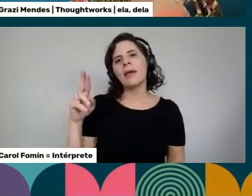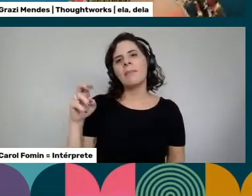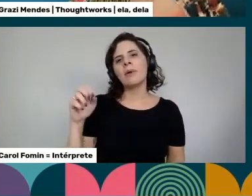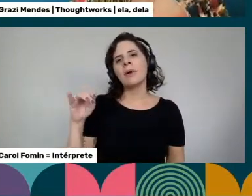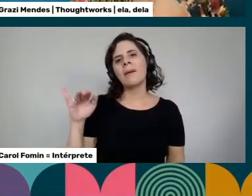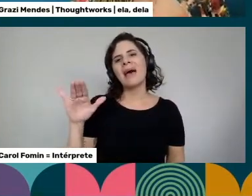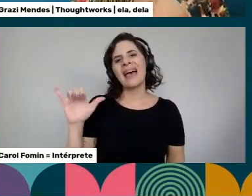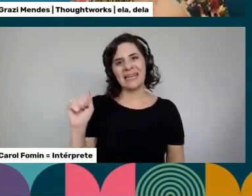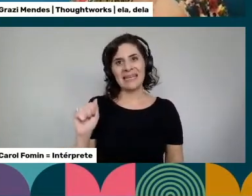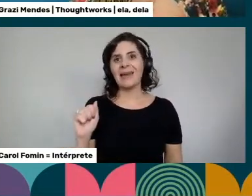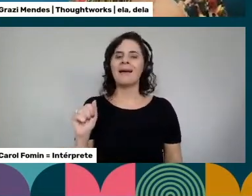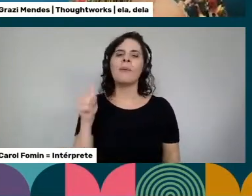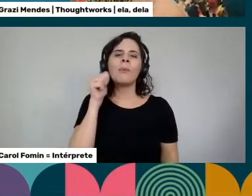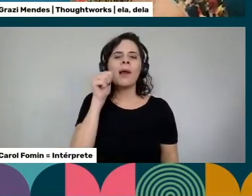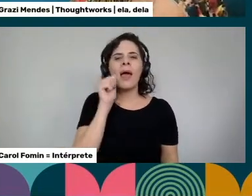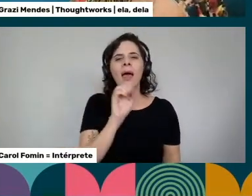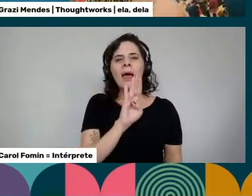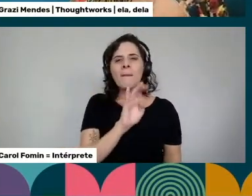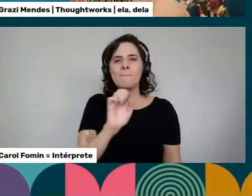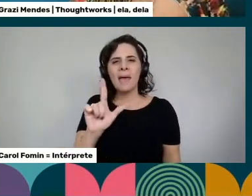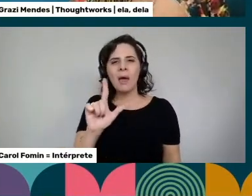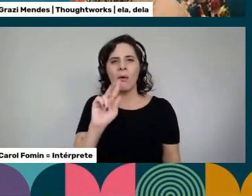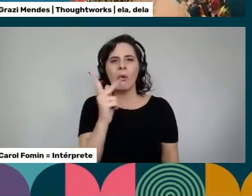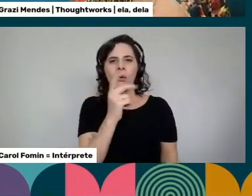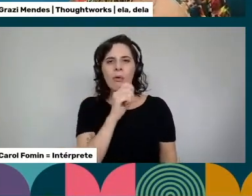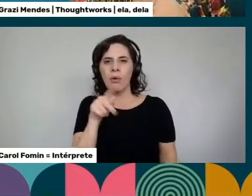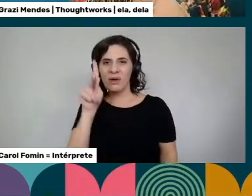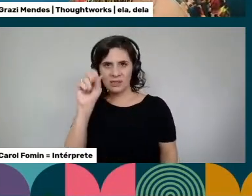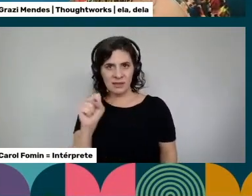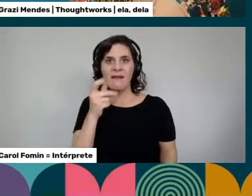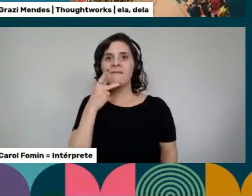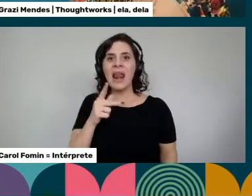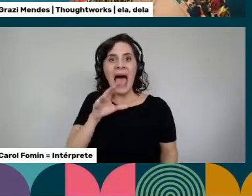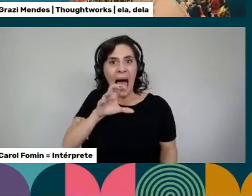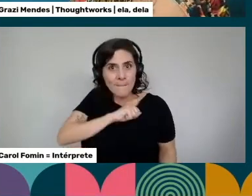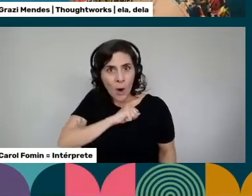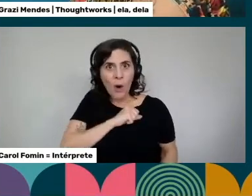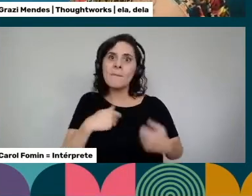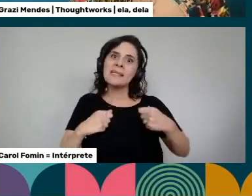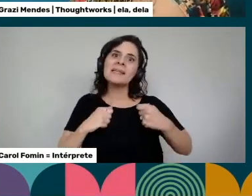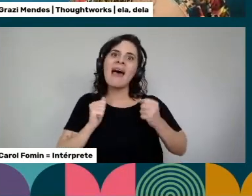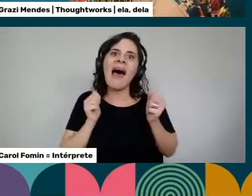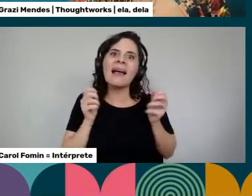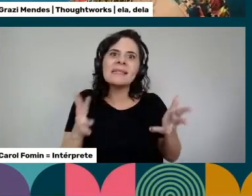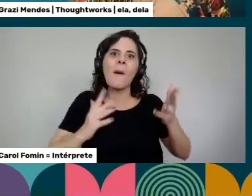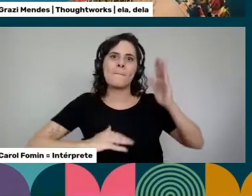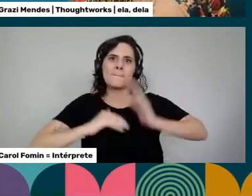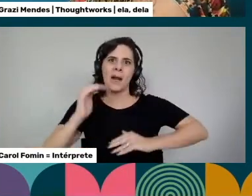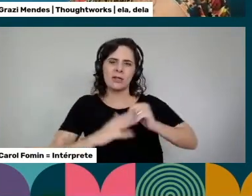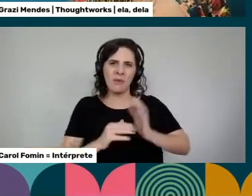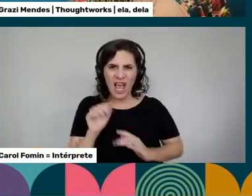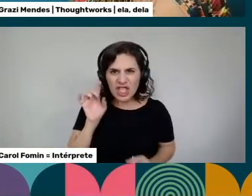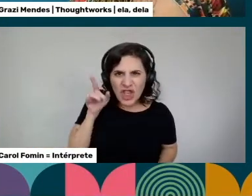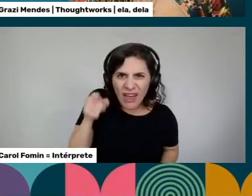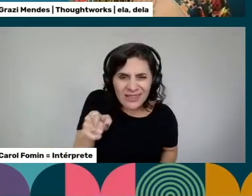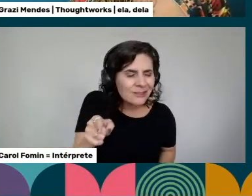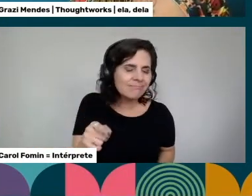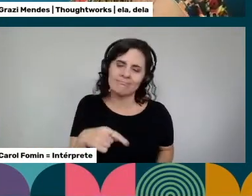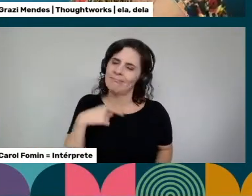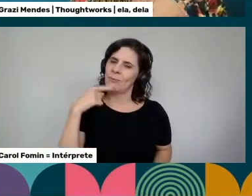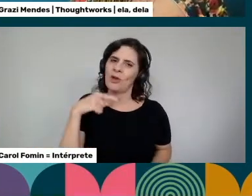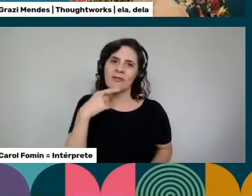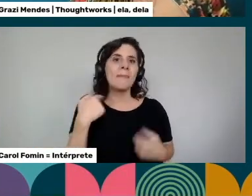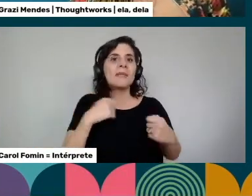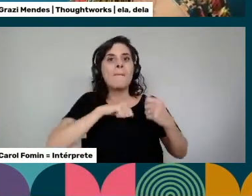amor é ação, de que amor é prática, mas, ao mesmo tempo, a gente sabe que só isso não basta, né? Como que a gente transforma isso em mudanças estruturais,